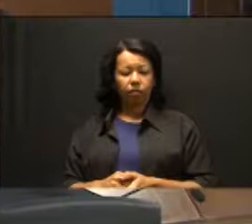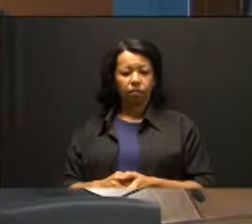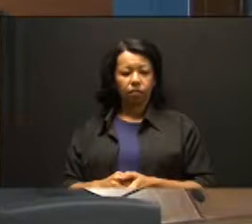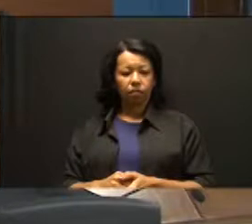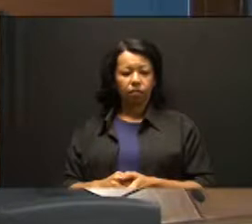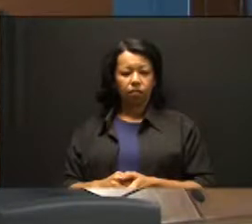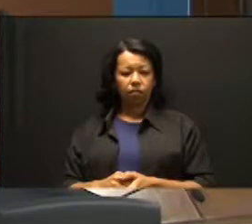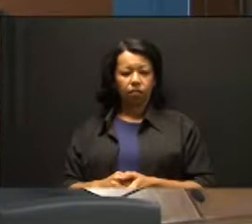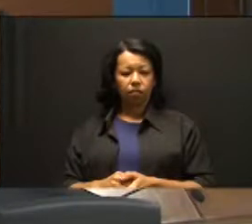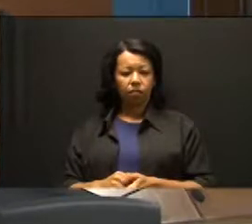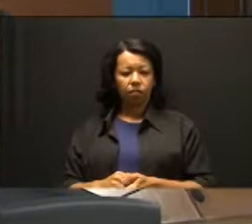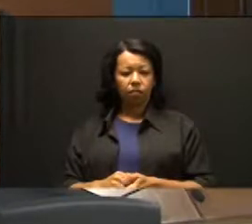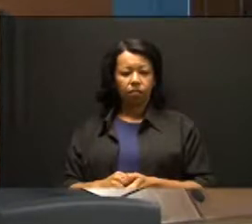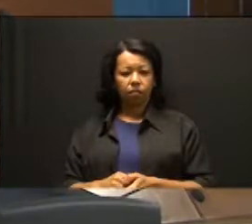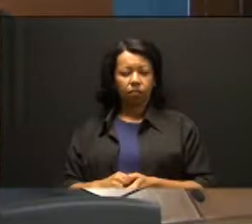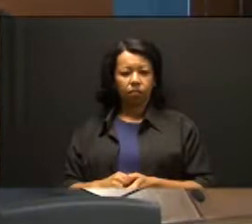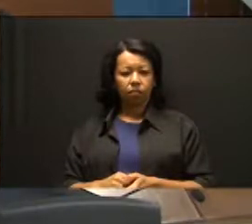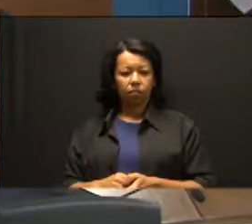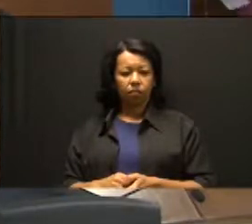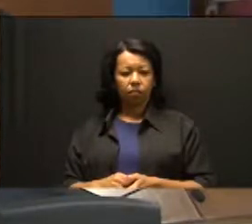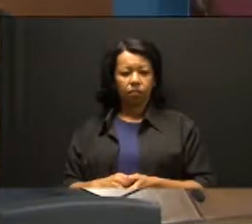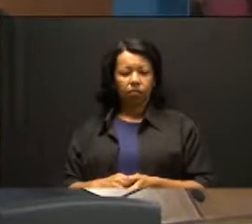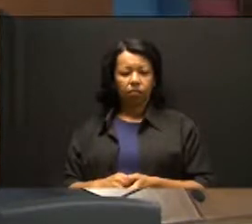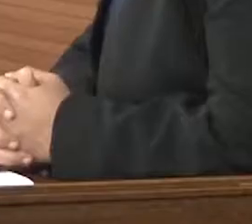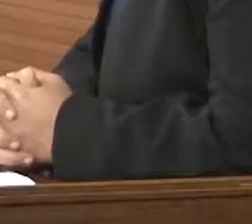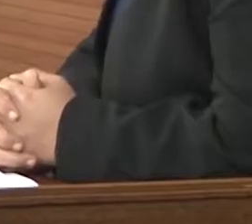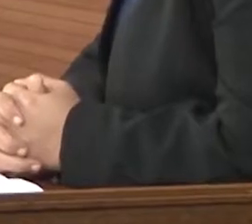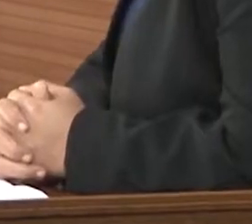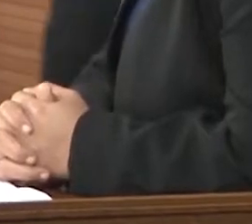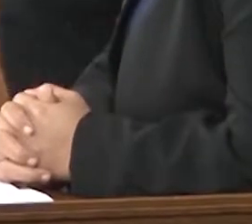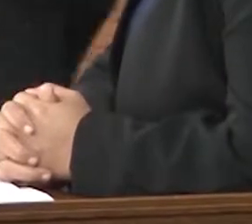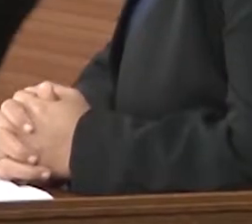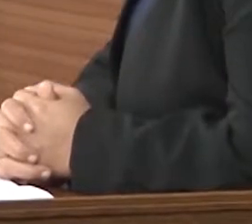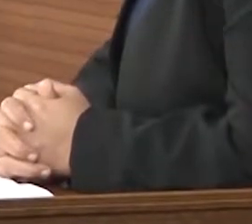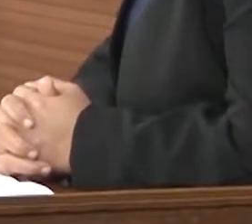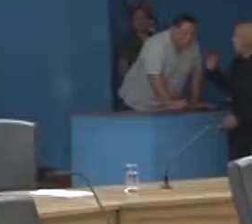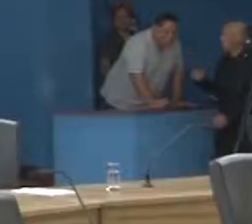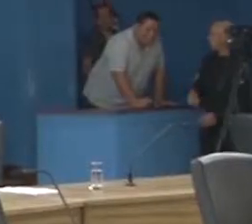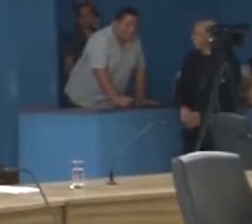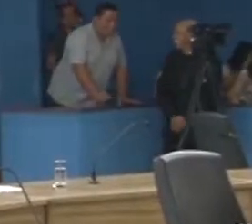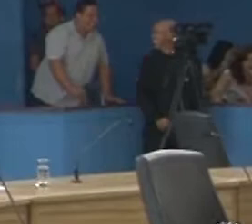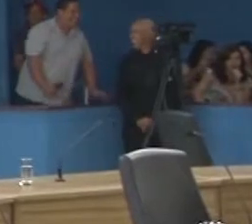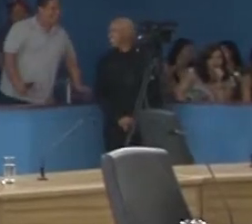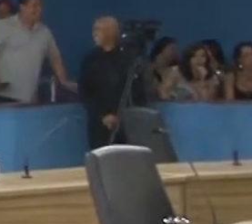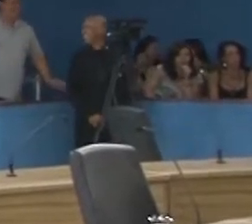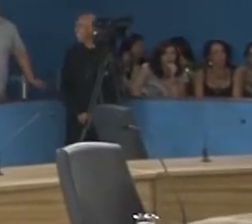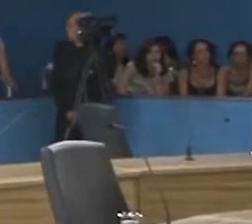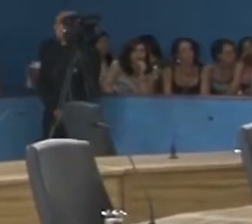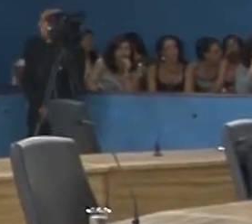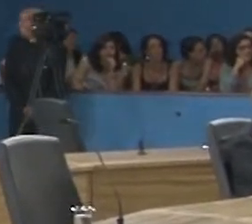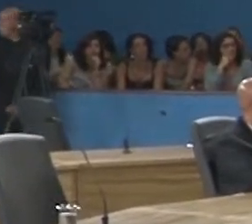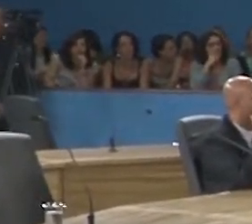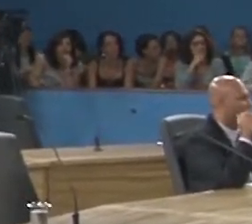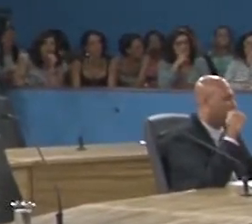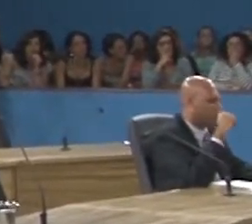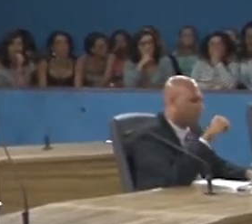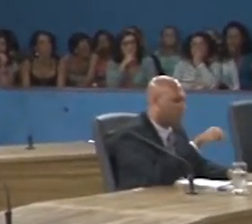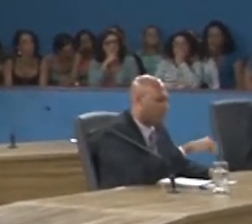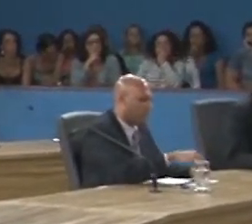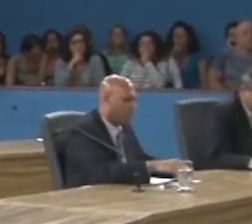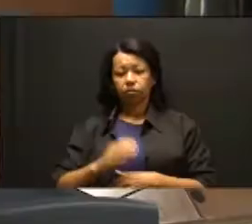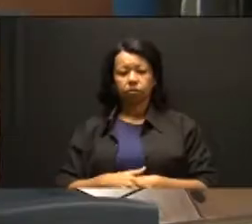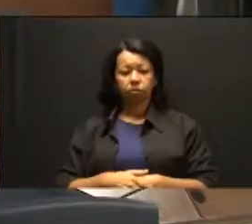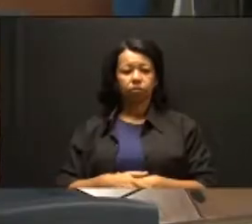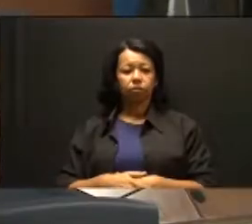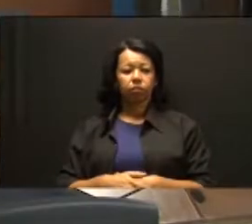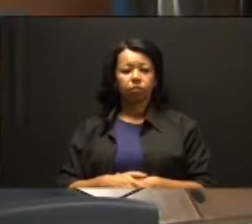O horário reservado ao expediente dos senhores vereadores não chegou a seu final, devido às manifestações na galeria do